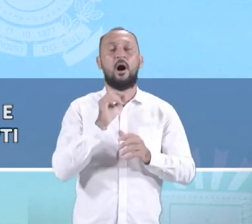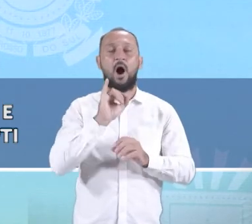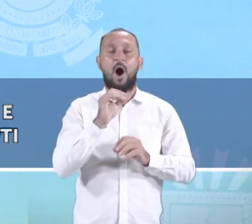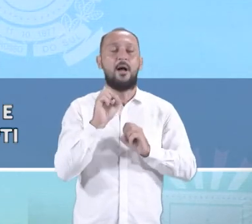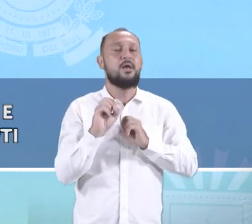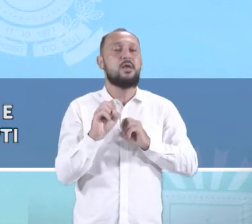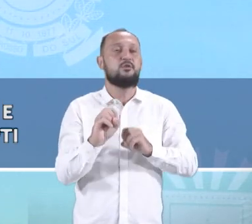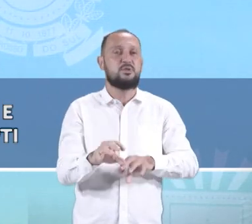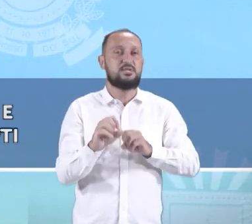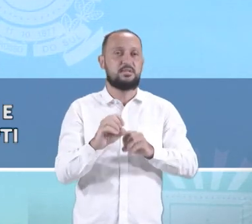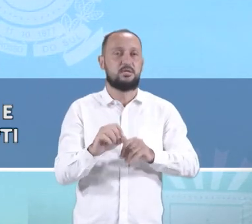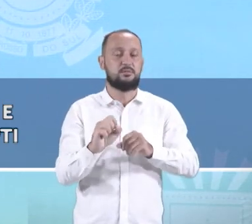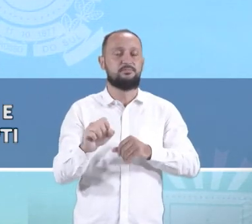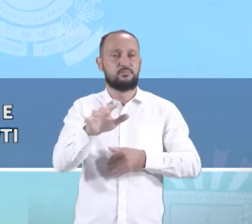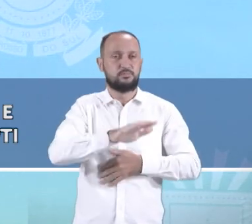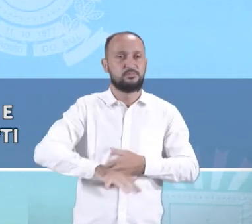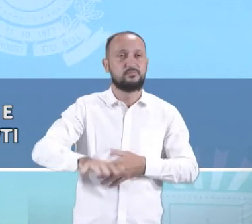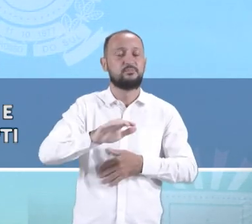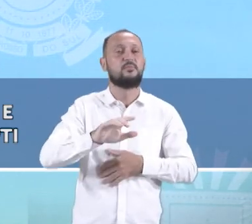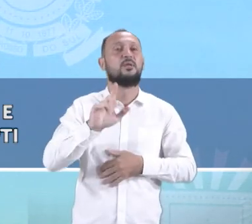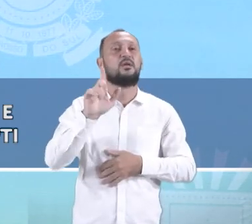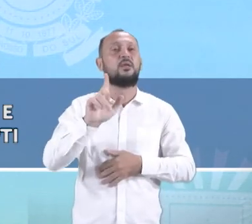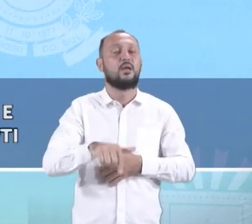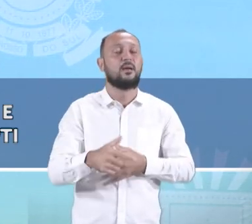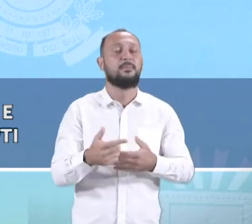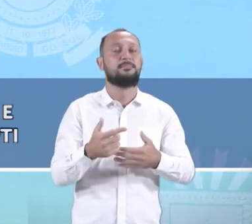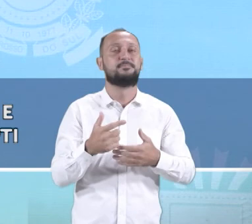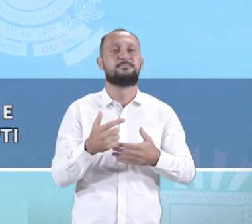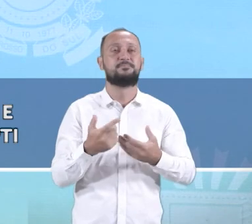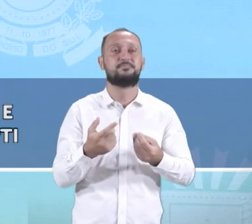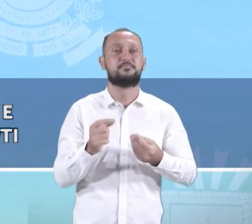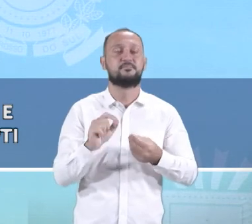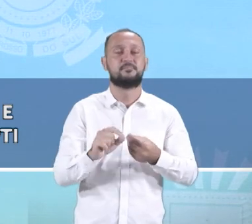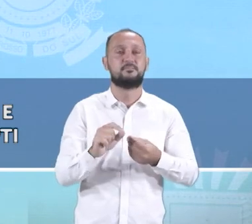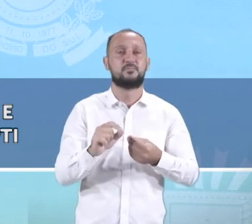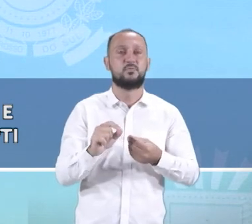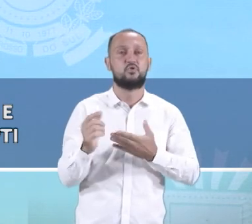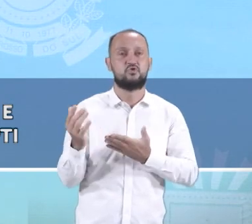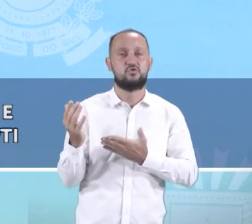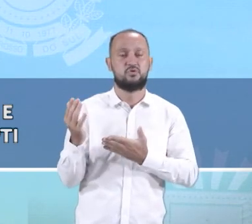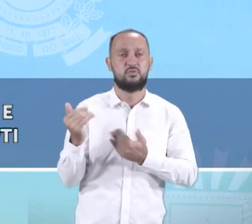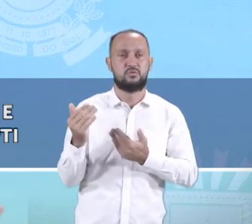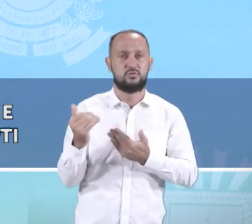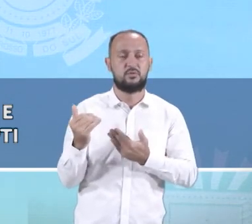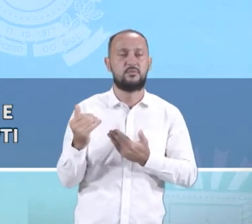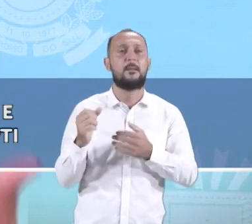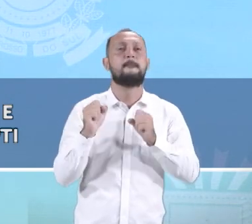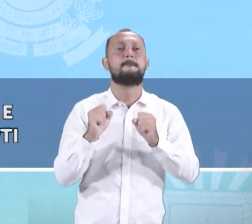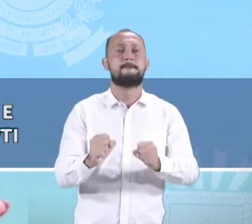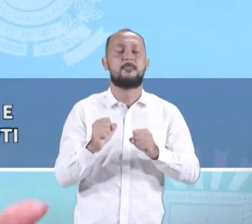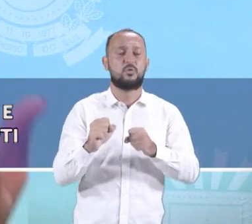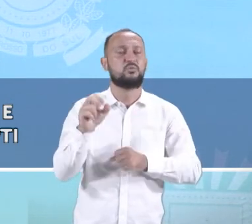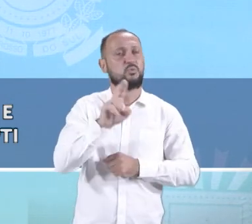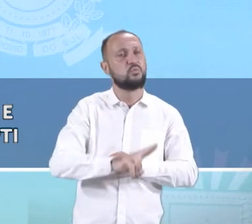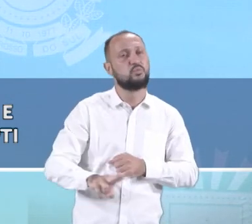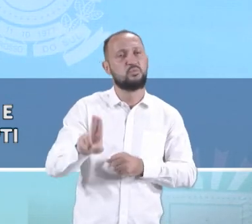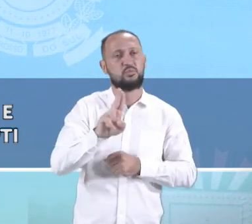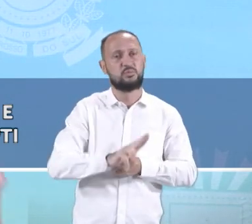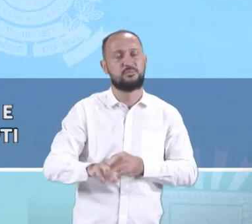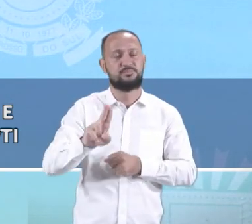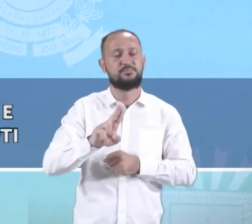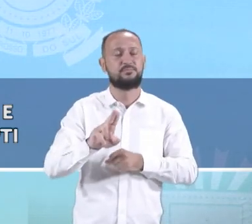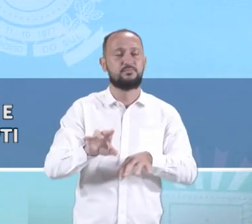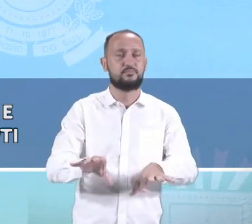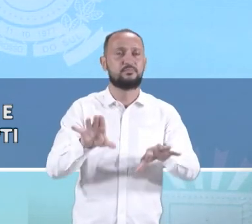à educação ambiental. E é uma ferramenta que os jovens e que as crianças estão